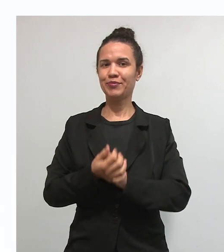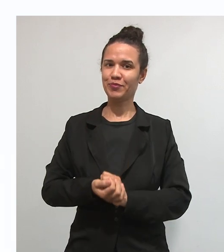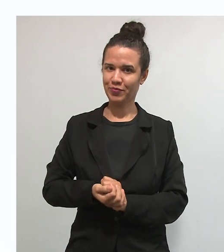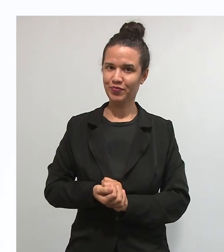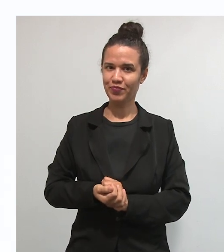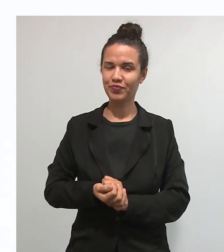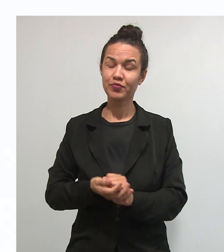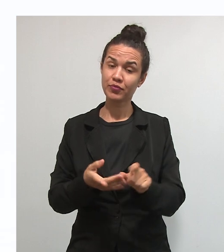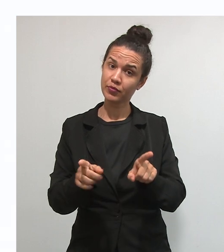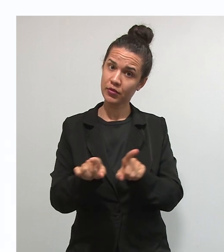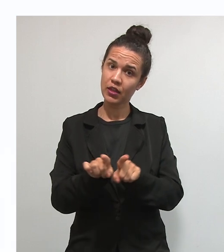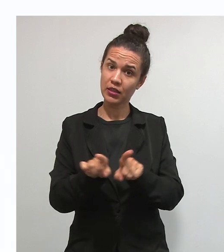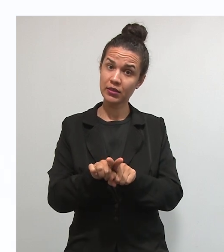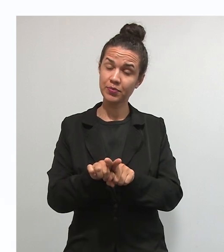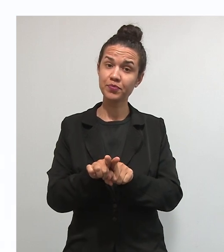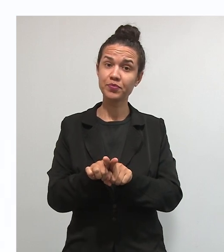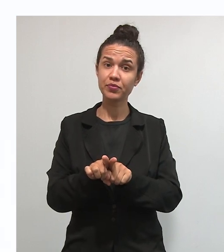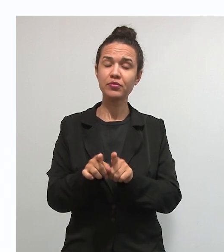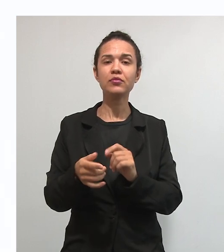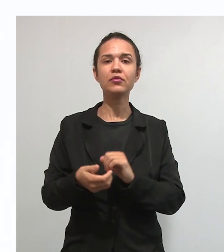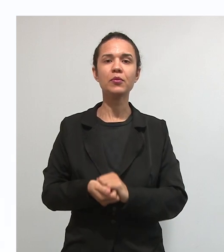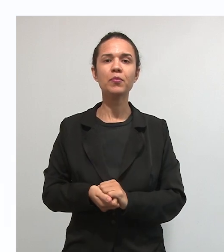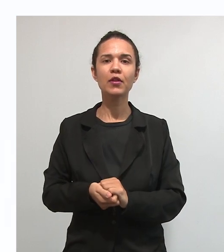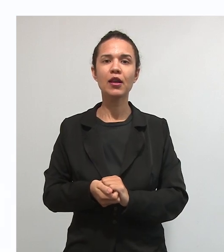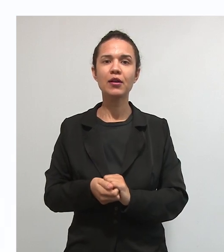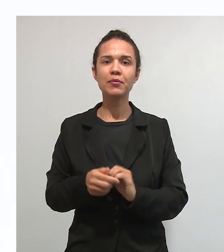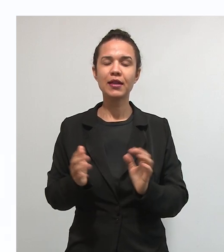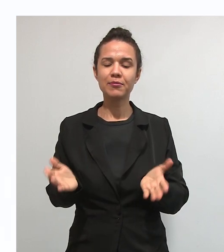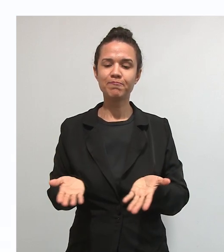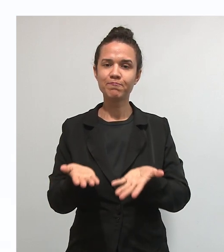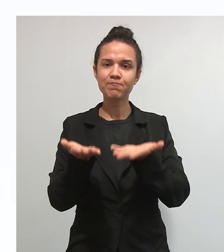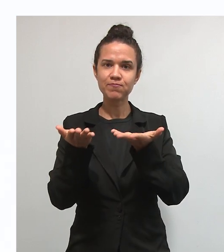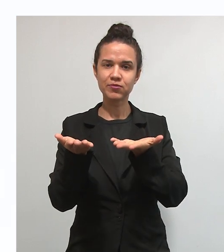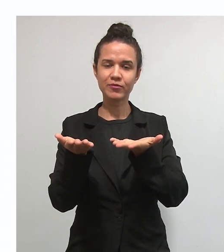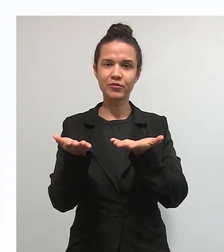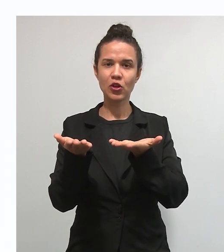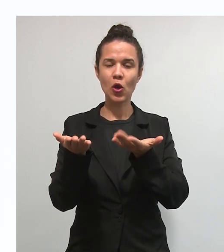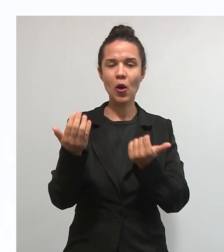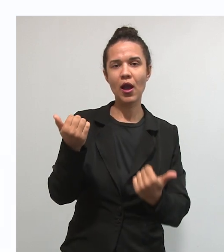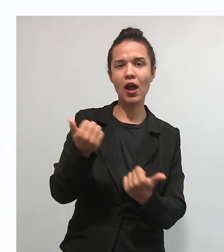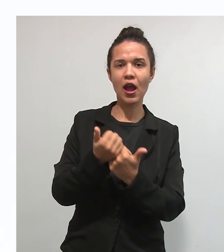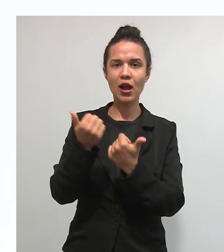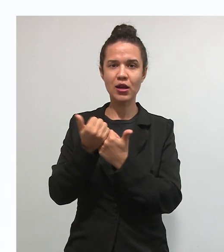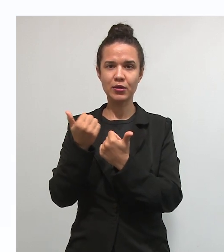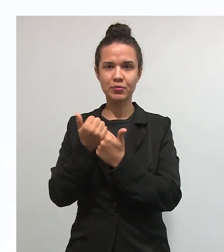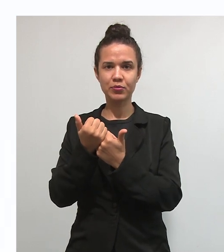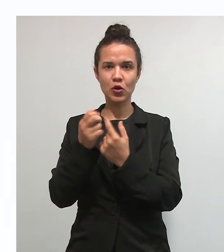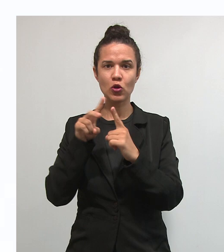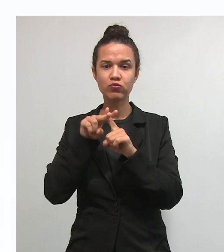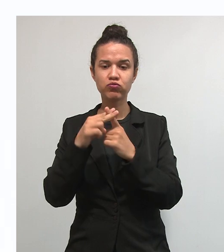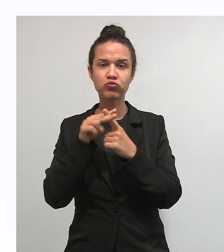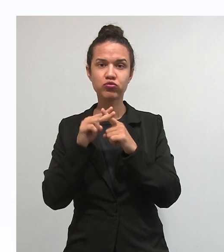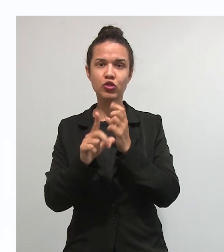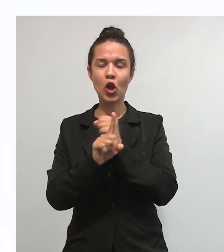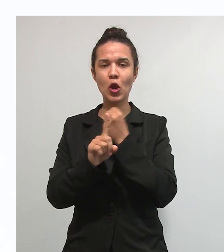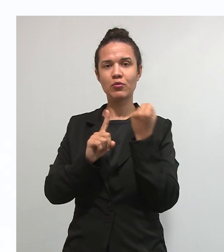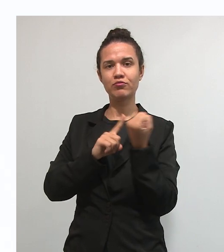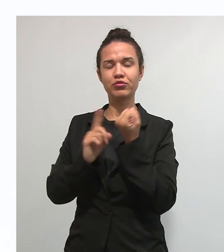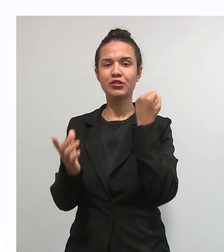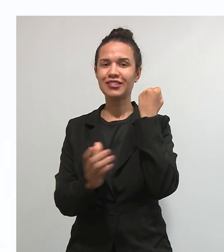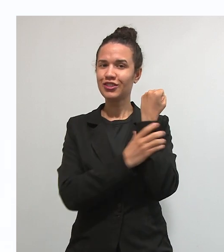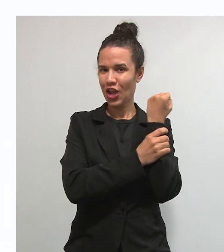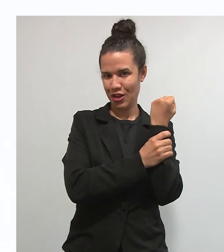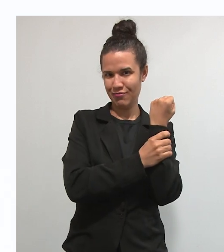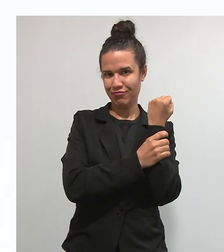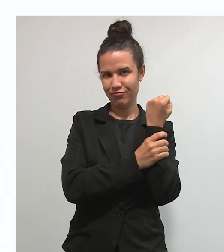também ela indica, ajuda na instrumentalização também do controle social. Ou